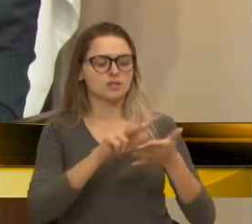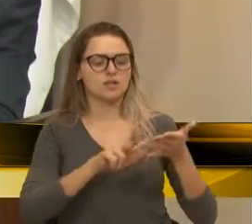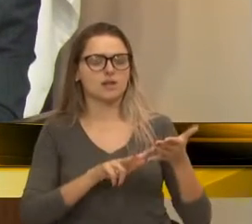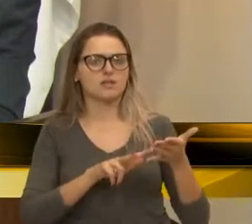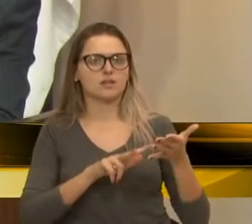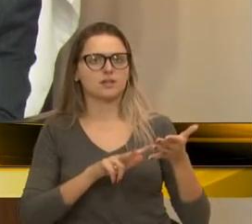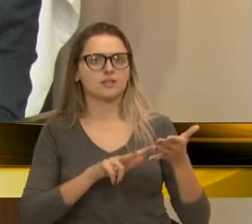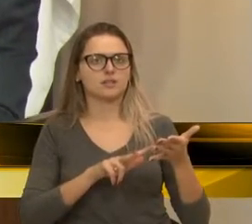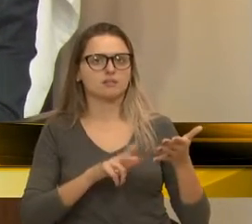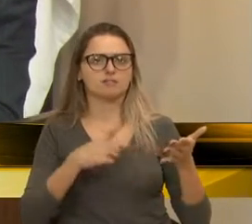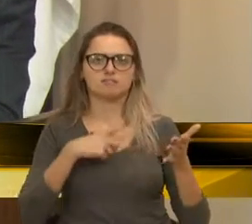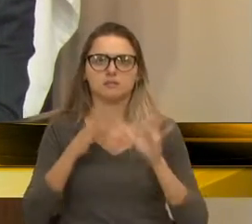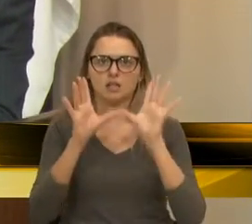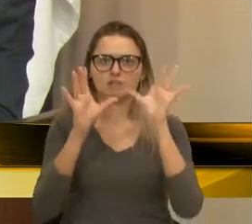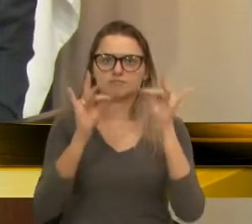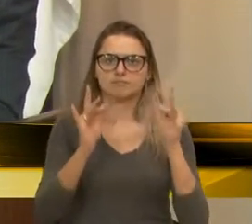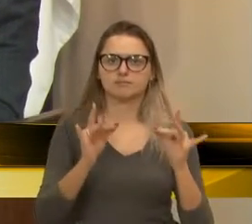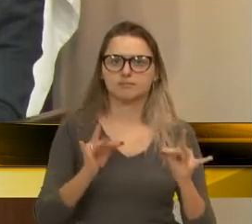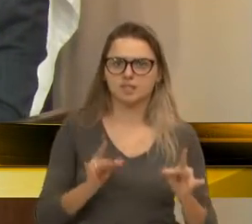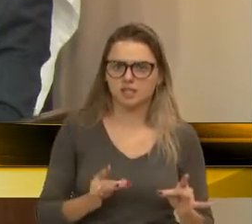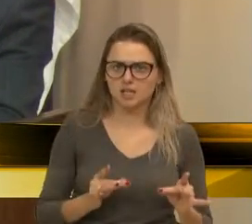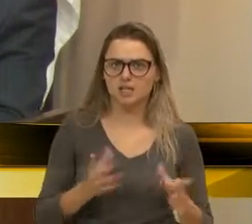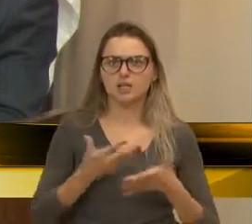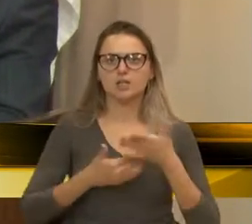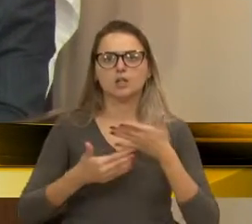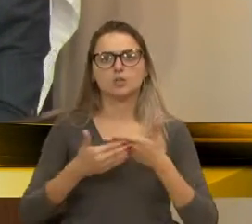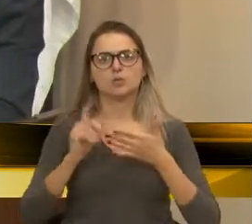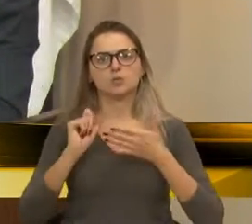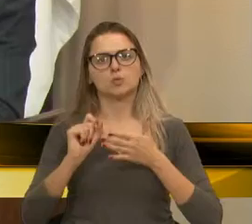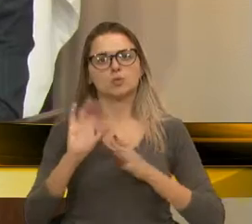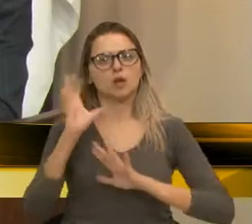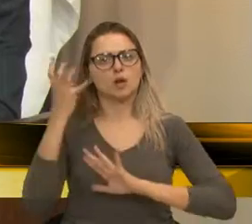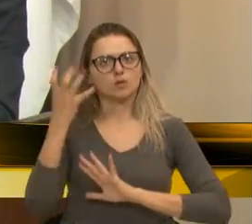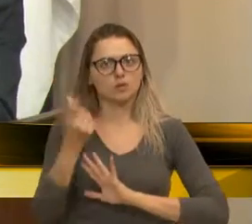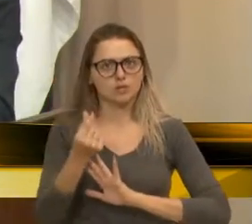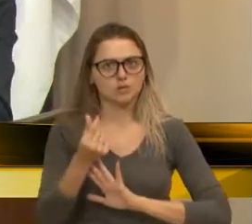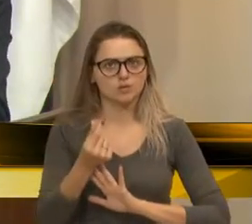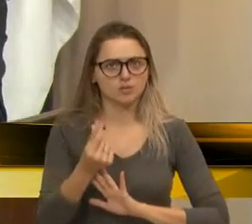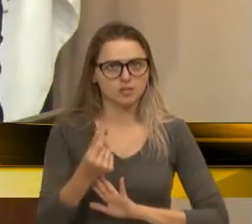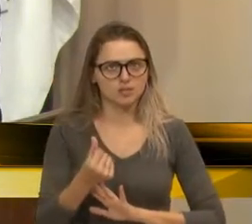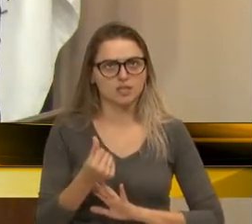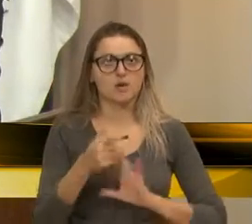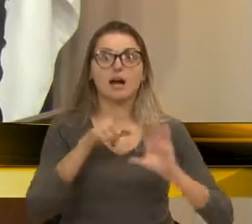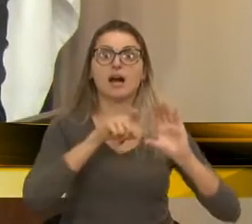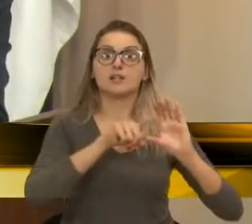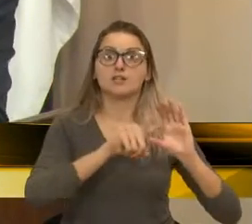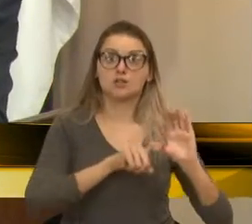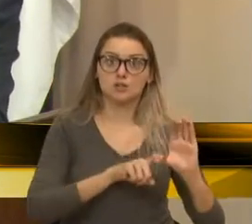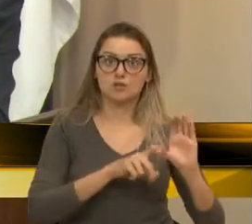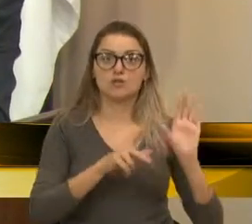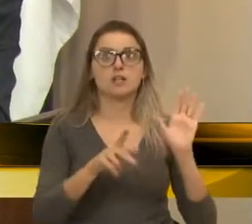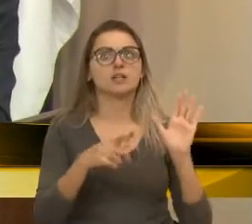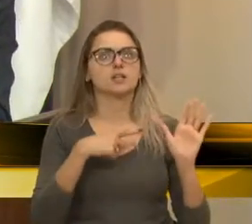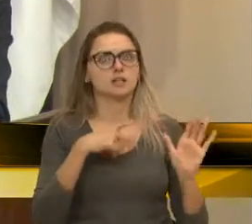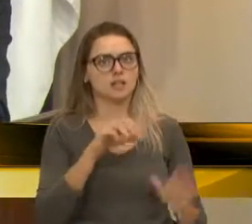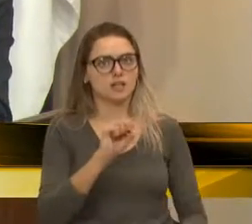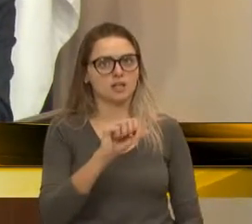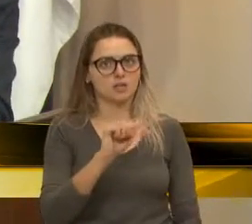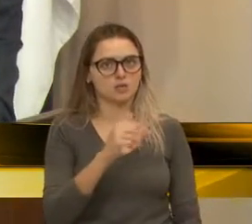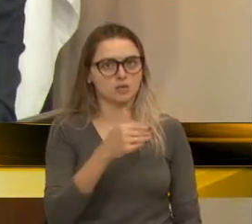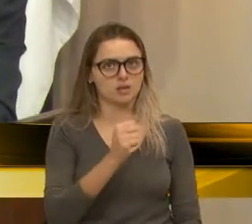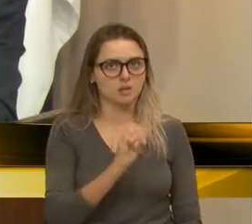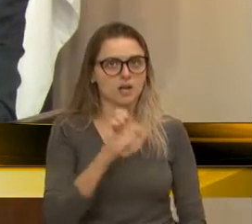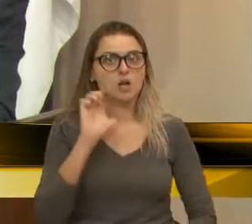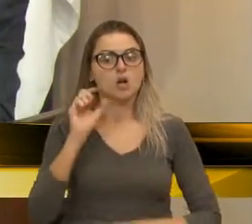são detalhados, né, todos os demonstrativos financeiros, a dívida ativa hoje do SAMAI, o